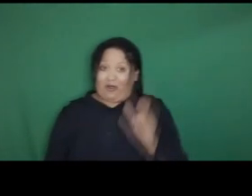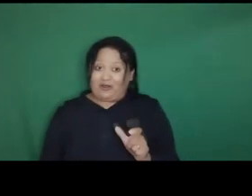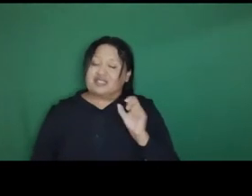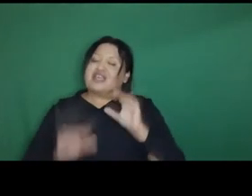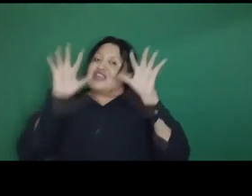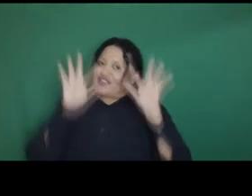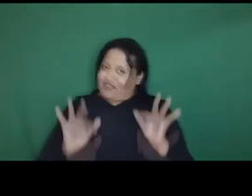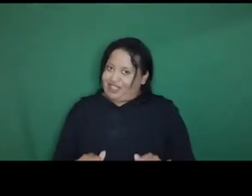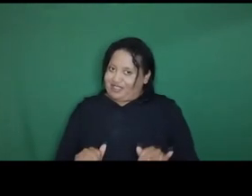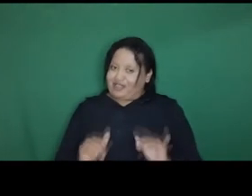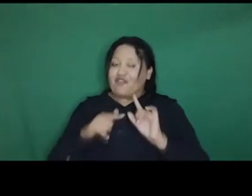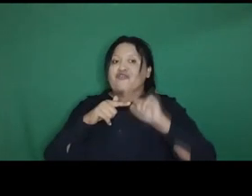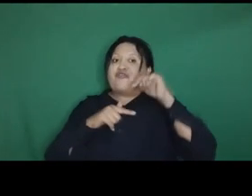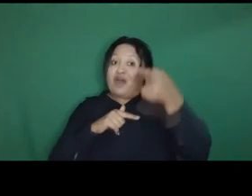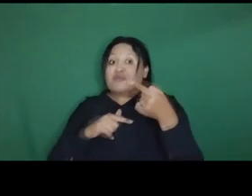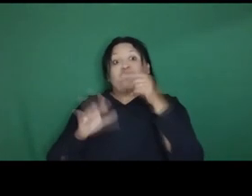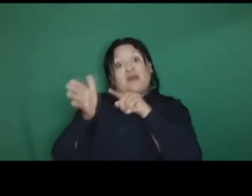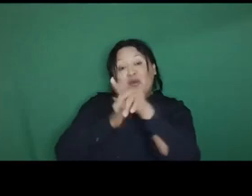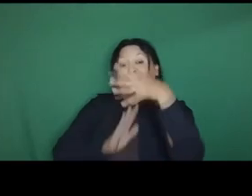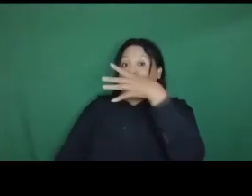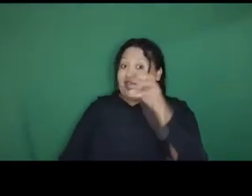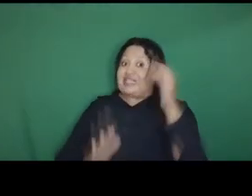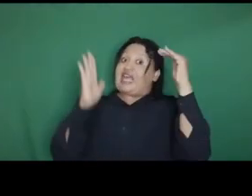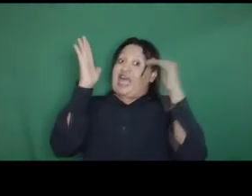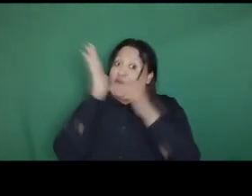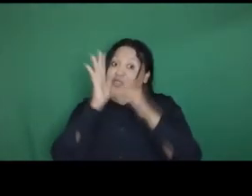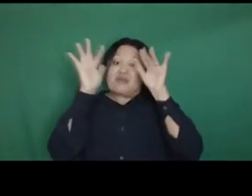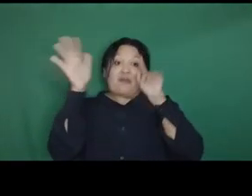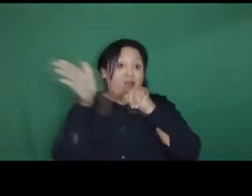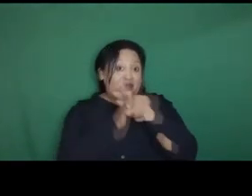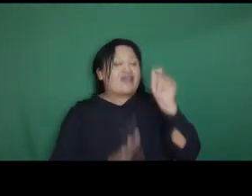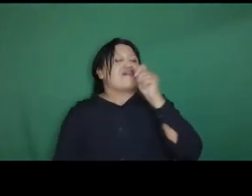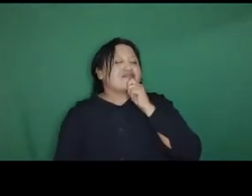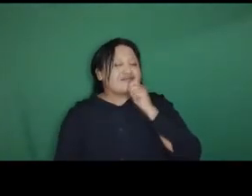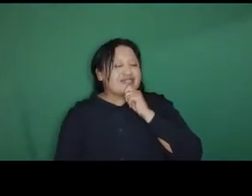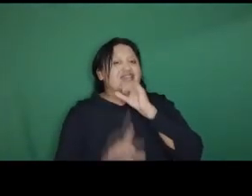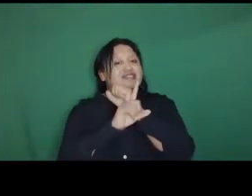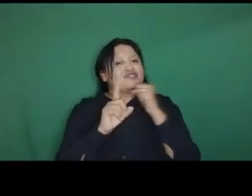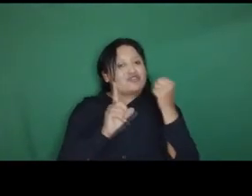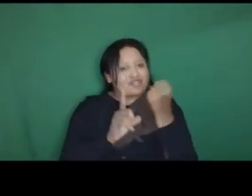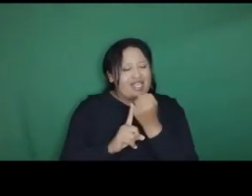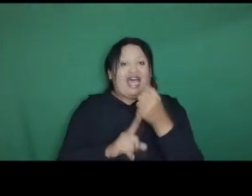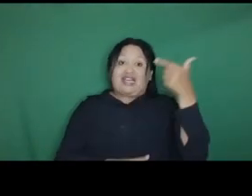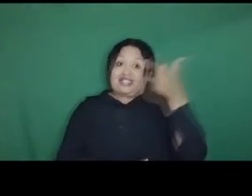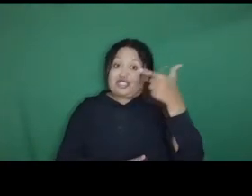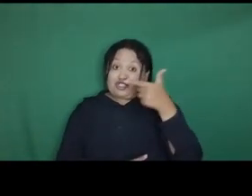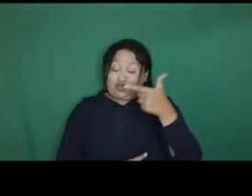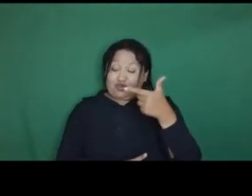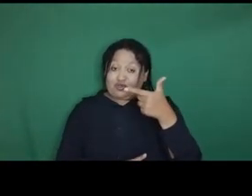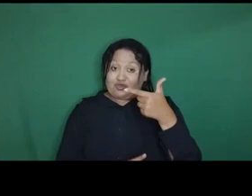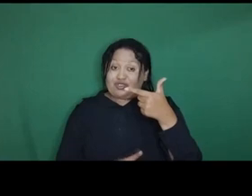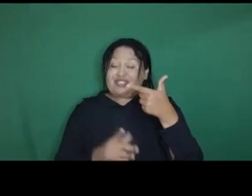ainda né de sociologia a segunda questão de social de sociologia na verdade que também traz um pequeno texto